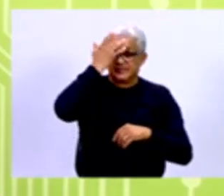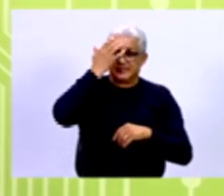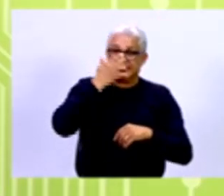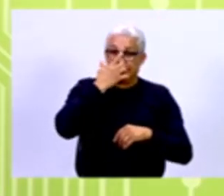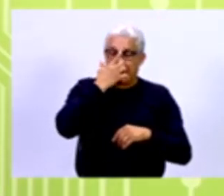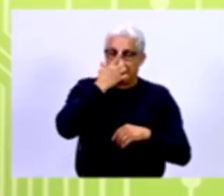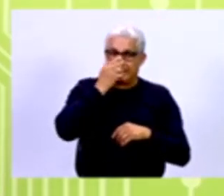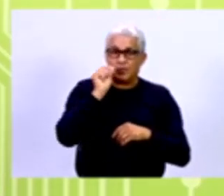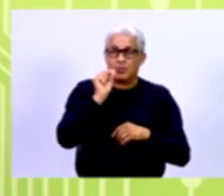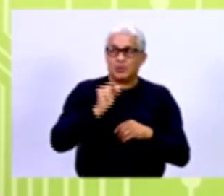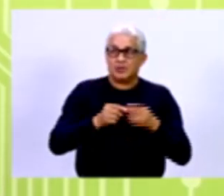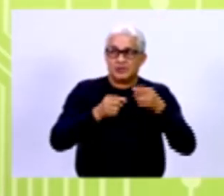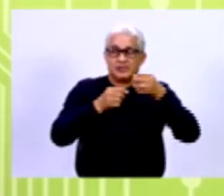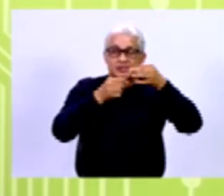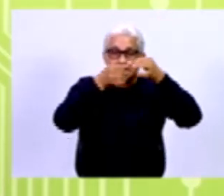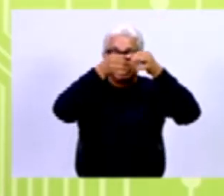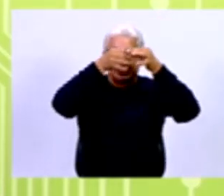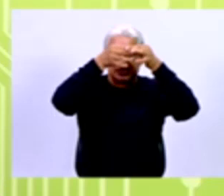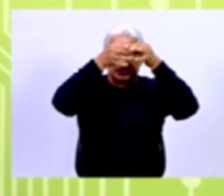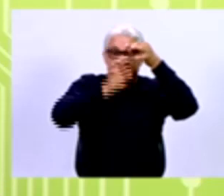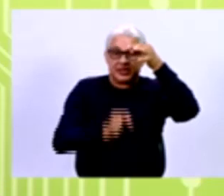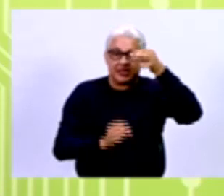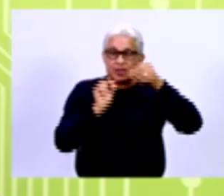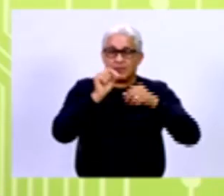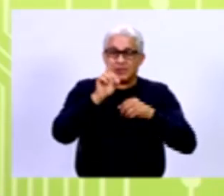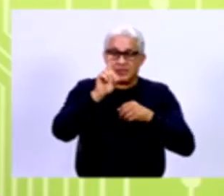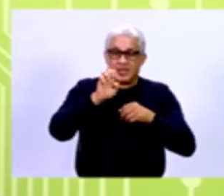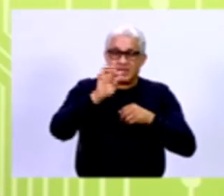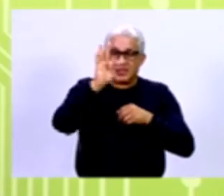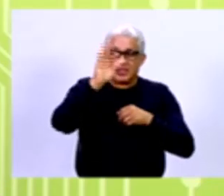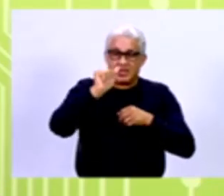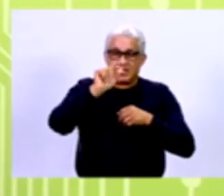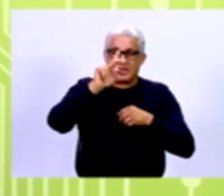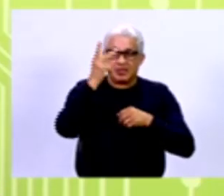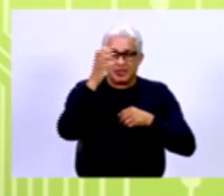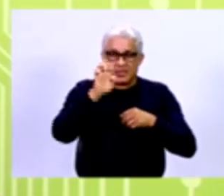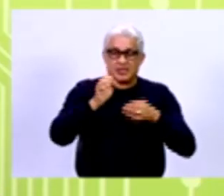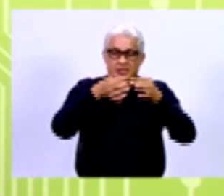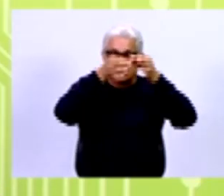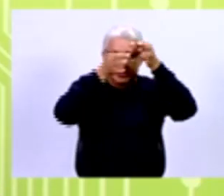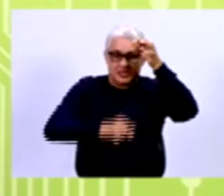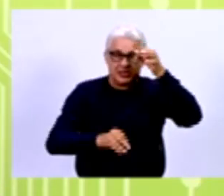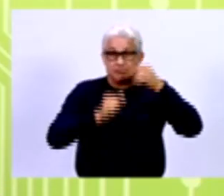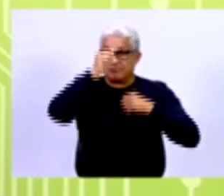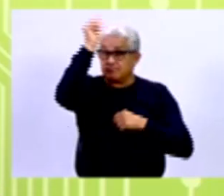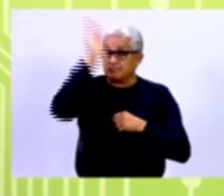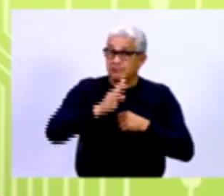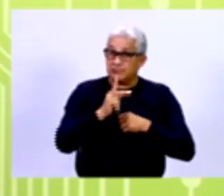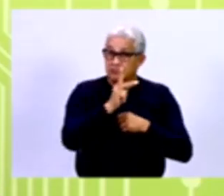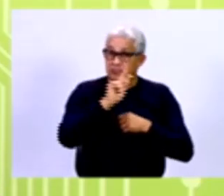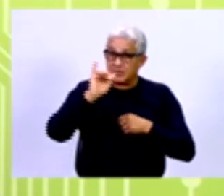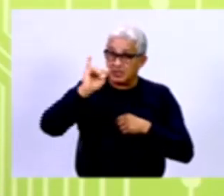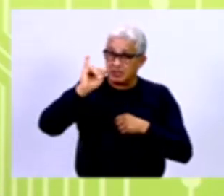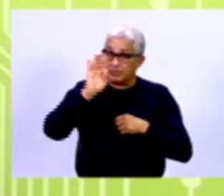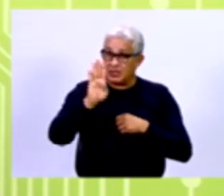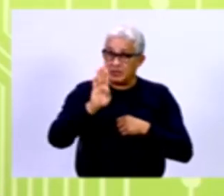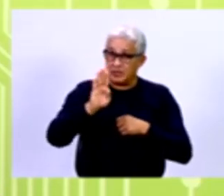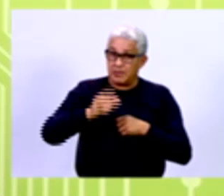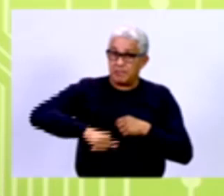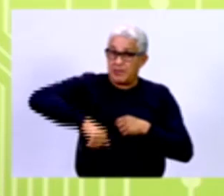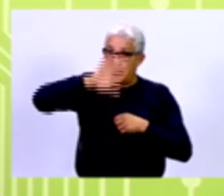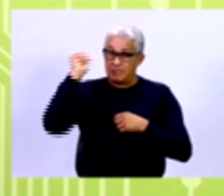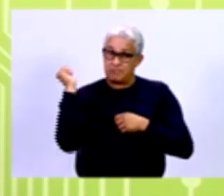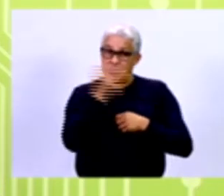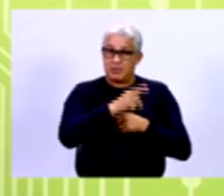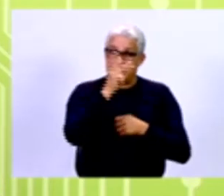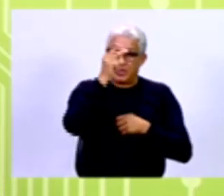Agora, o detalhe, eu queria só acrescentar. No caso do Brasil, o PIB é maior do que o PNB. Por quê?